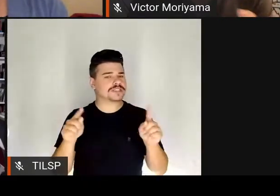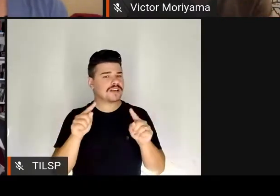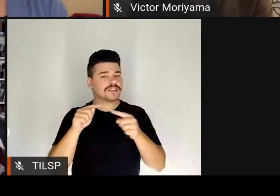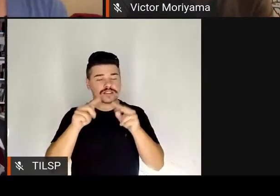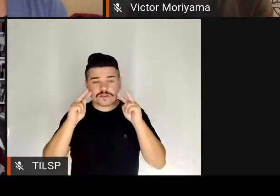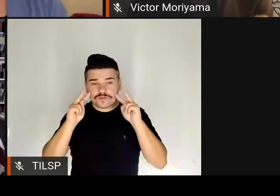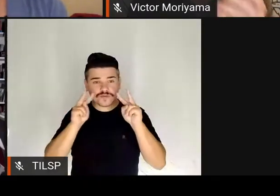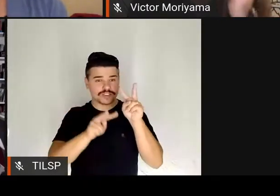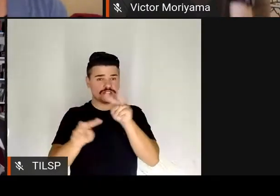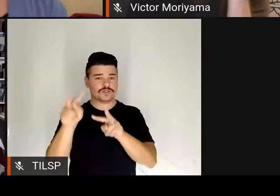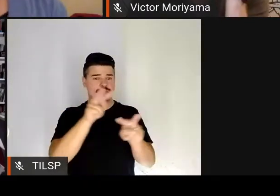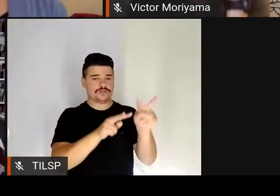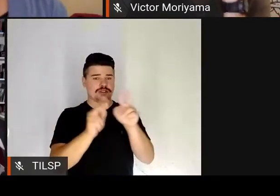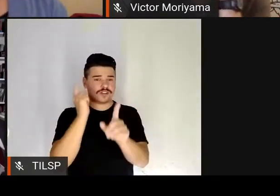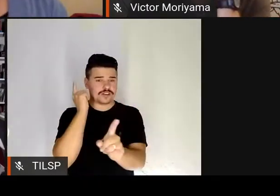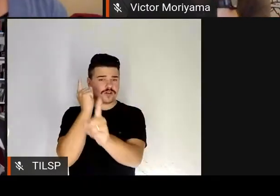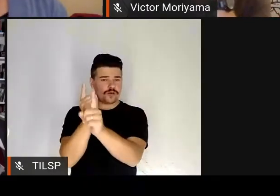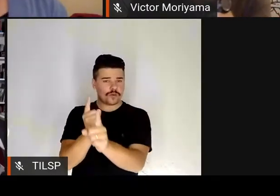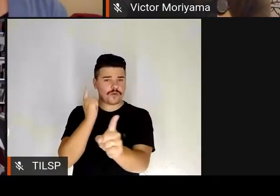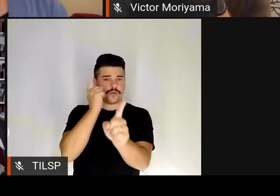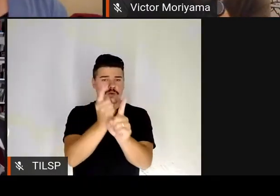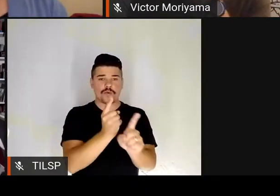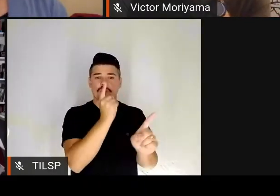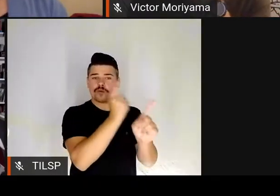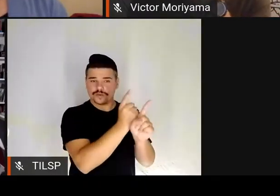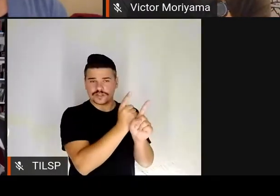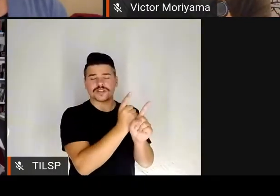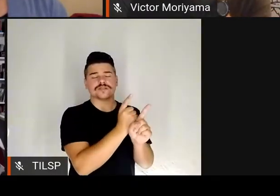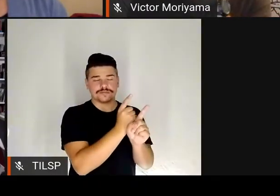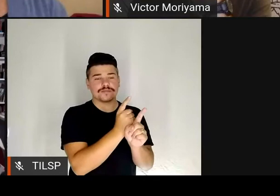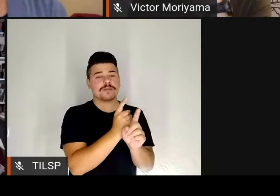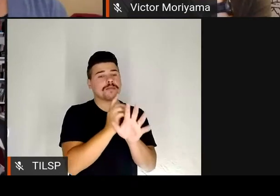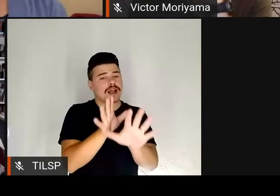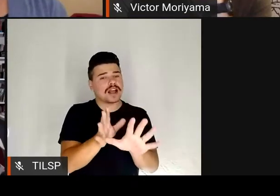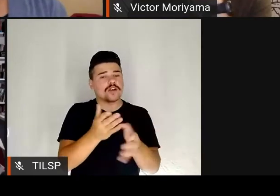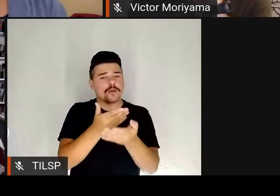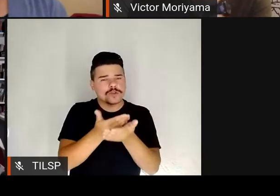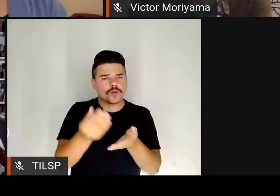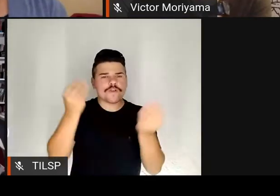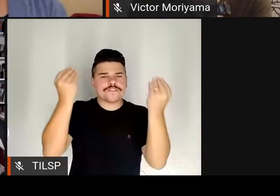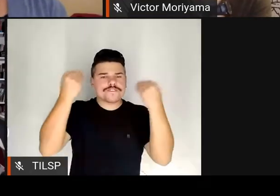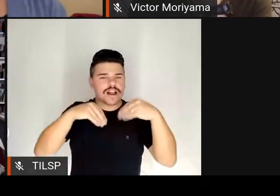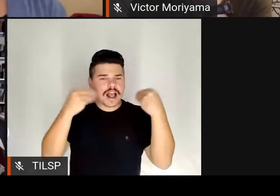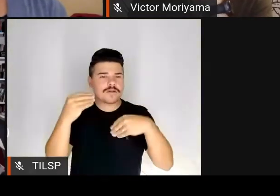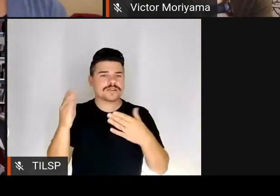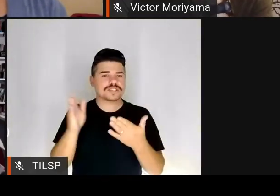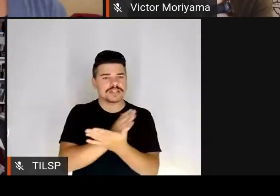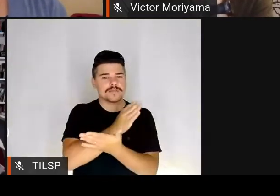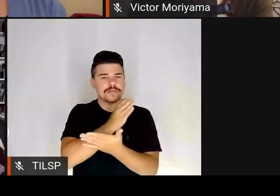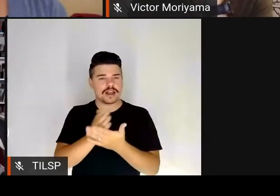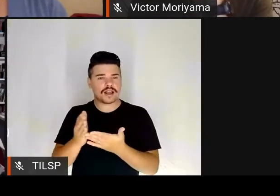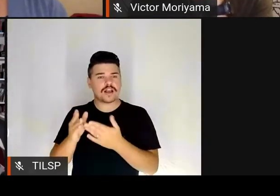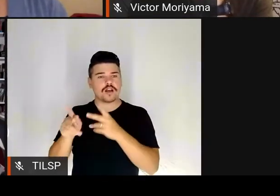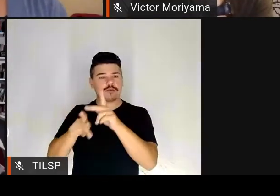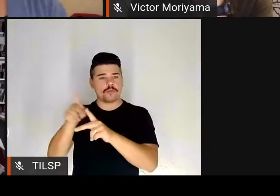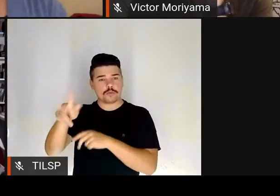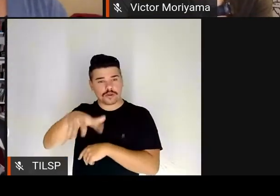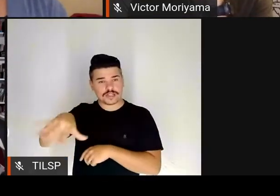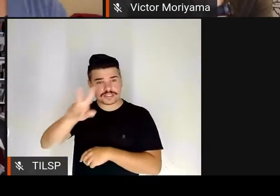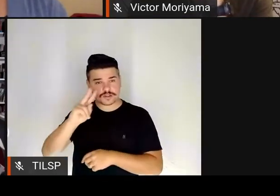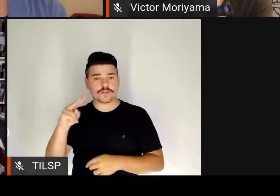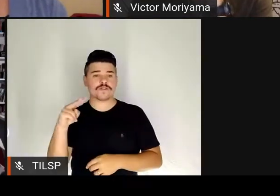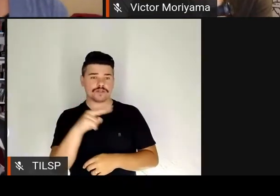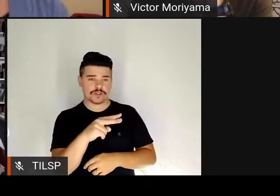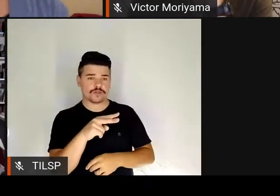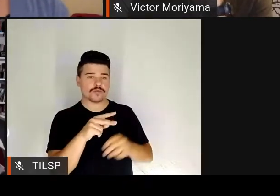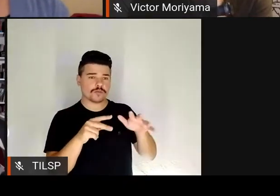e identificável, né, e daí foi enfraquecida assim a divisão entre a população civil e a frente de